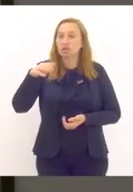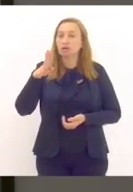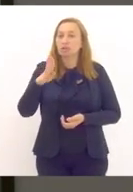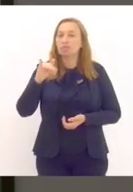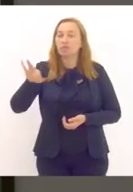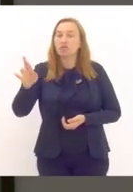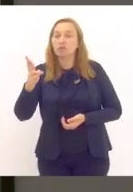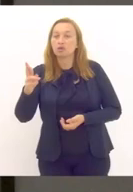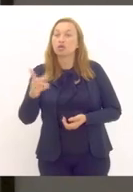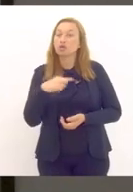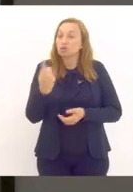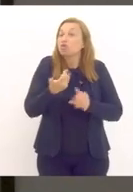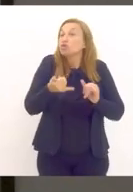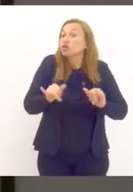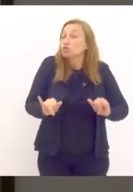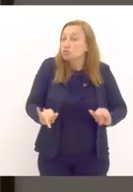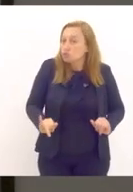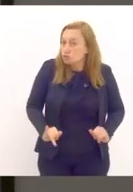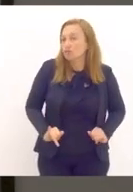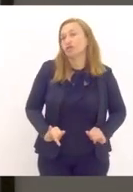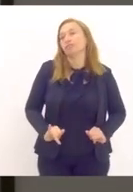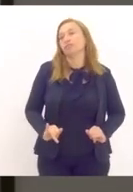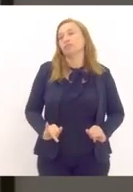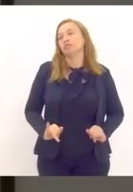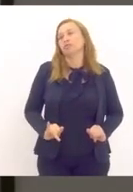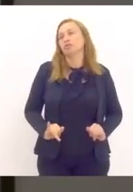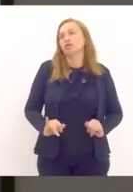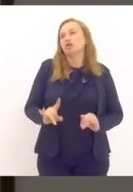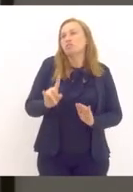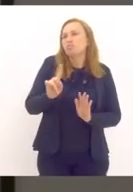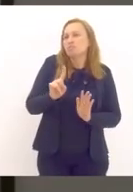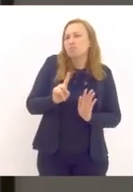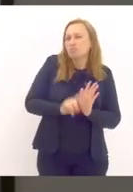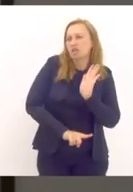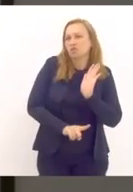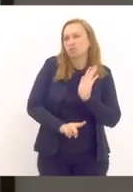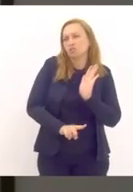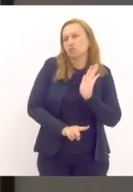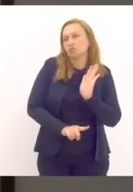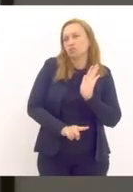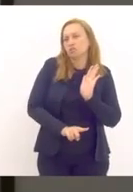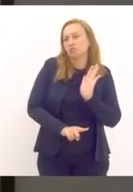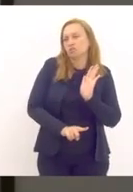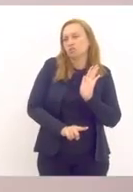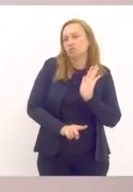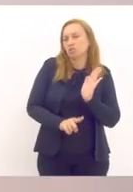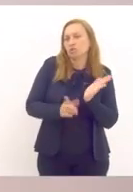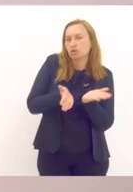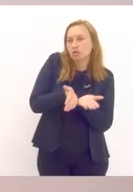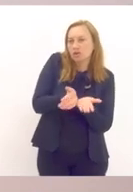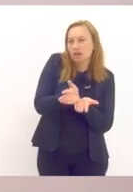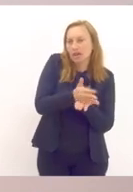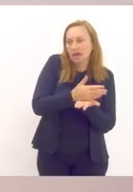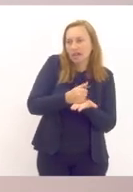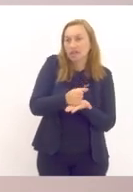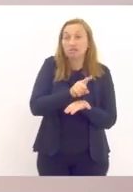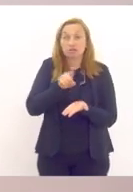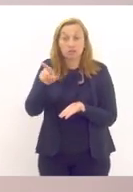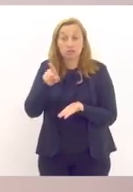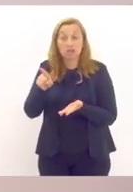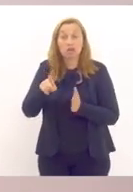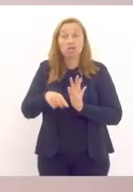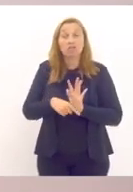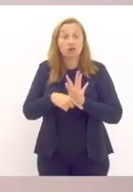nós sofremos um pouco menos da metade do efeito só na arrecadação disso, que foi